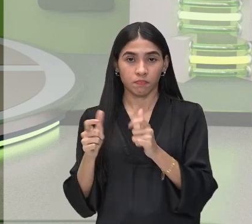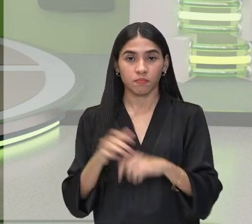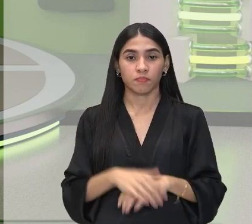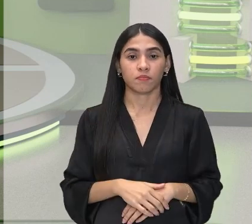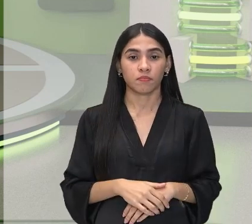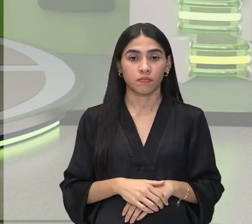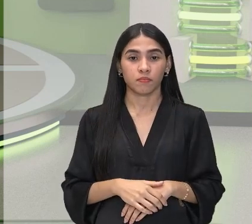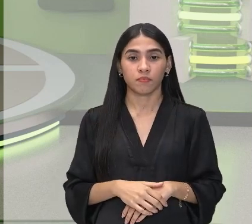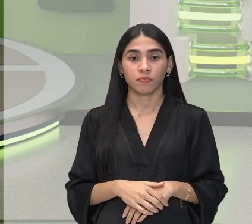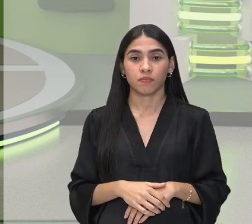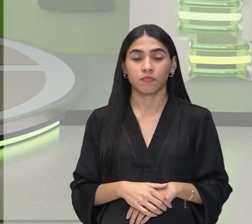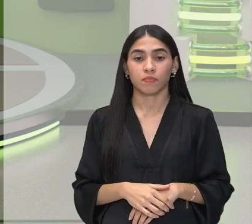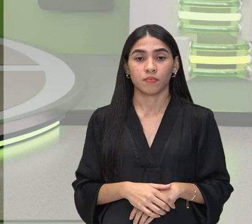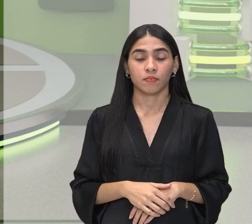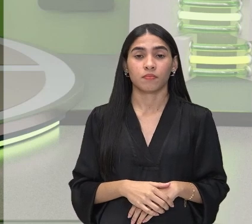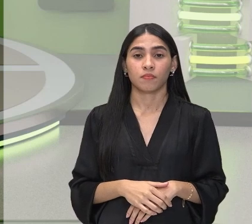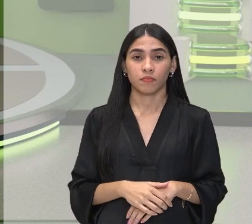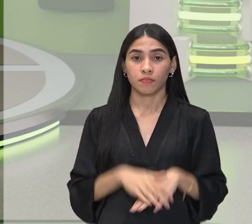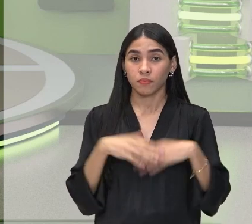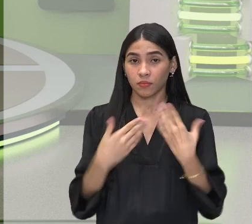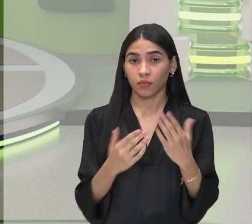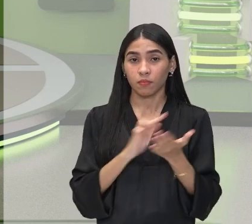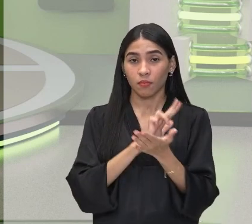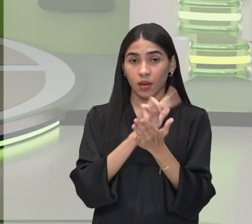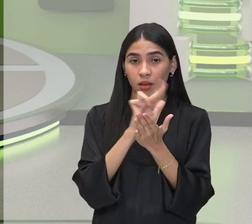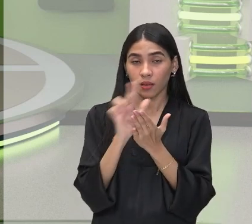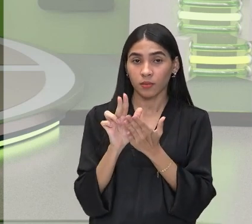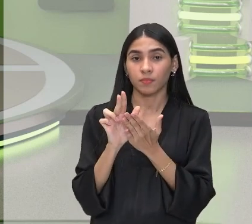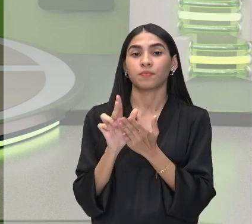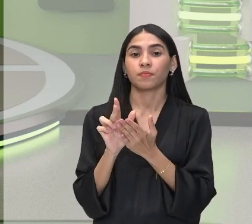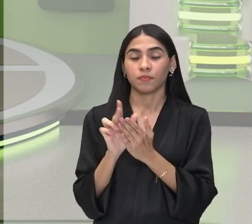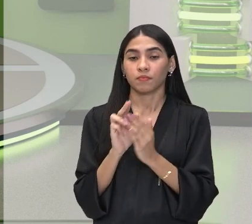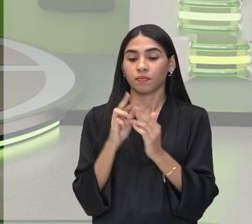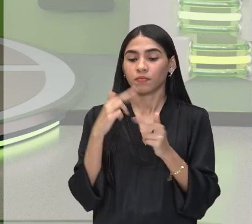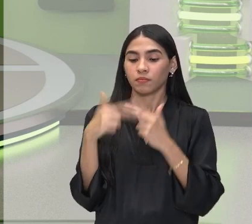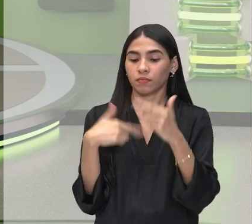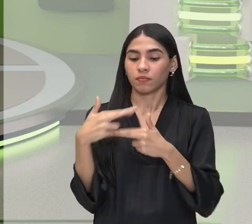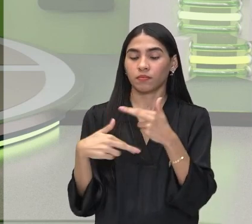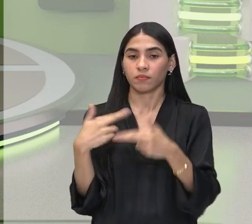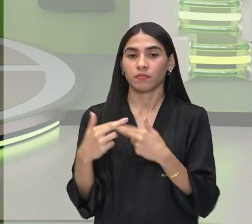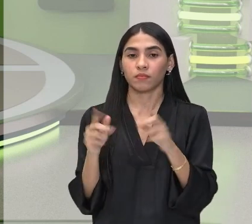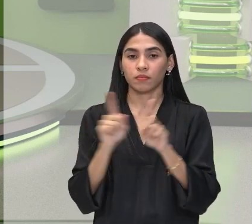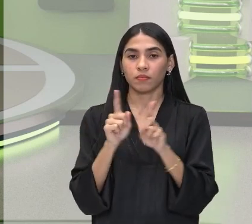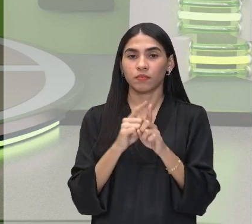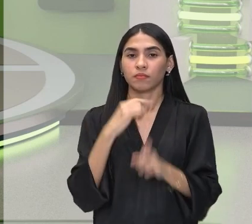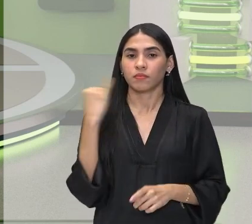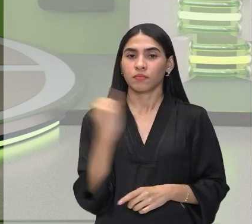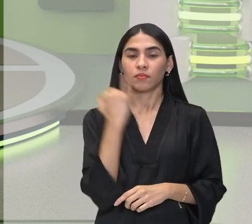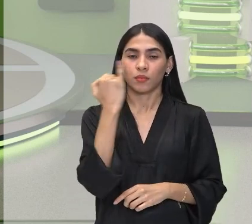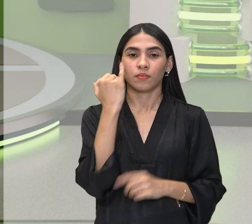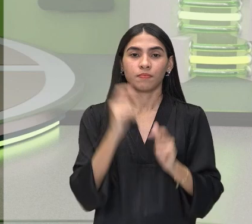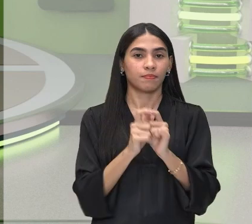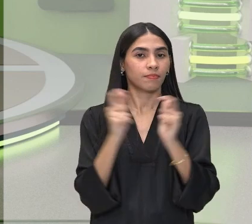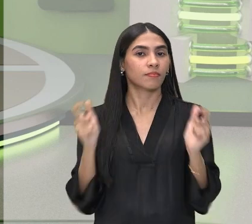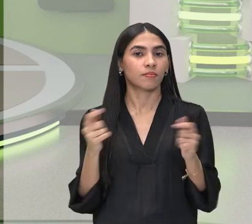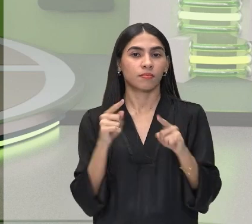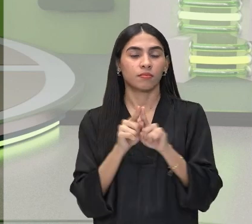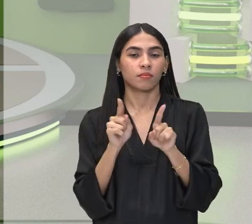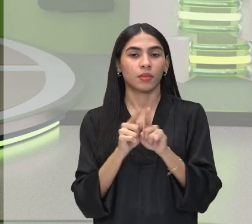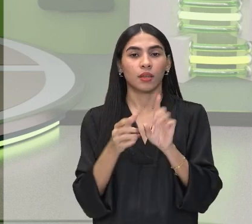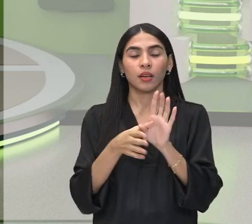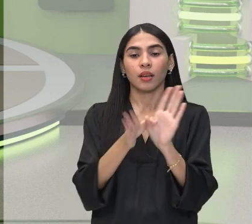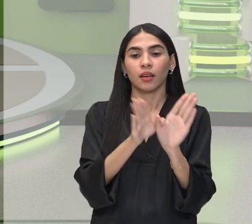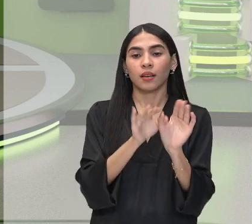monocotiledones, em dicotiledones, e essa diversidade, evolutivamente, foi tão grande quanto a das